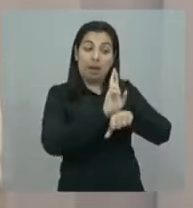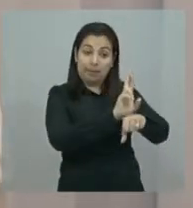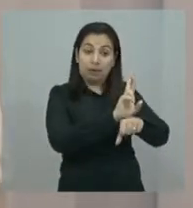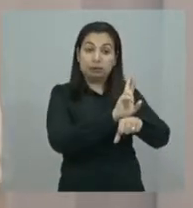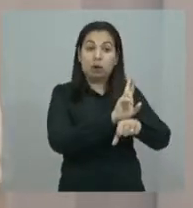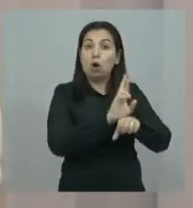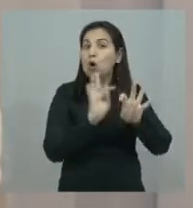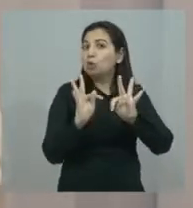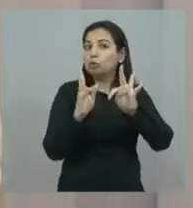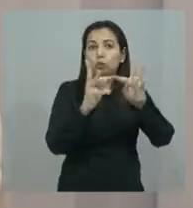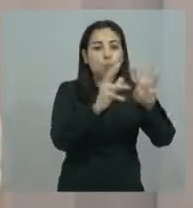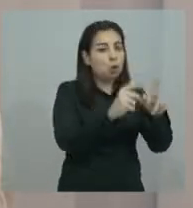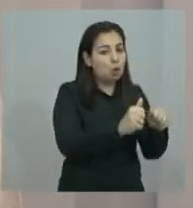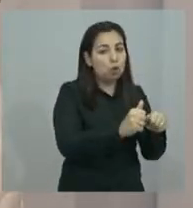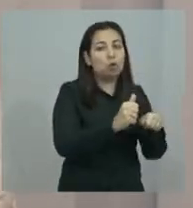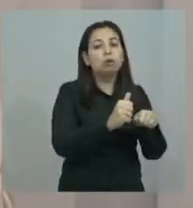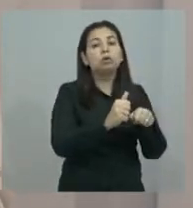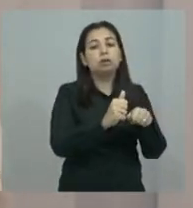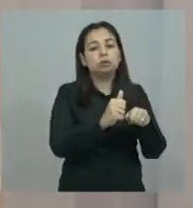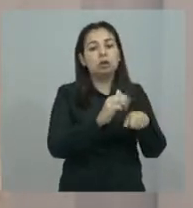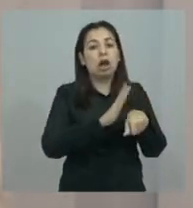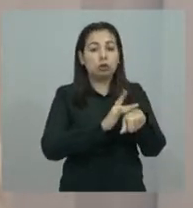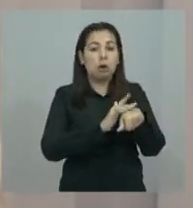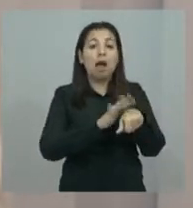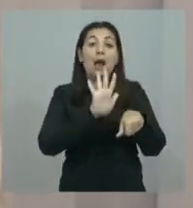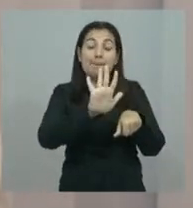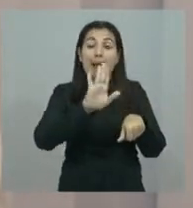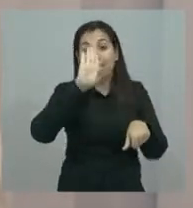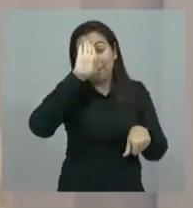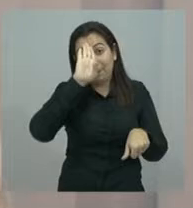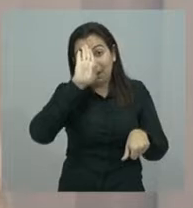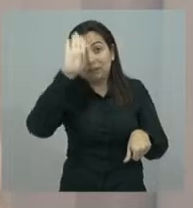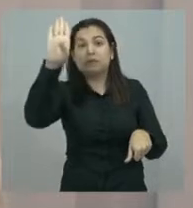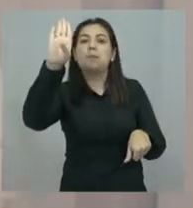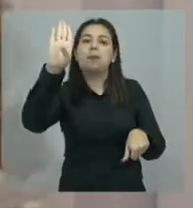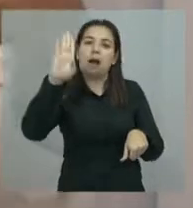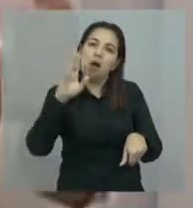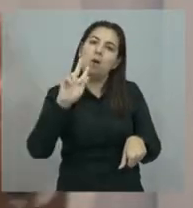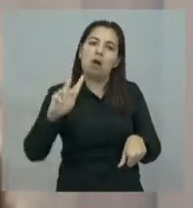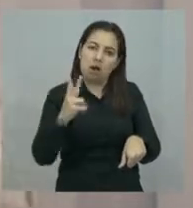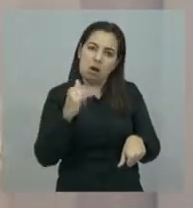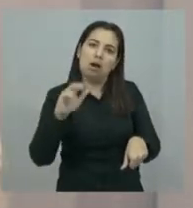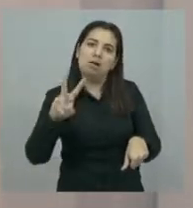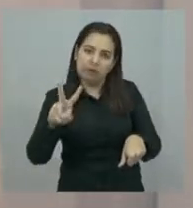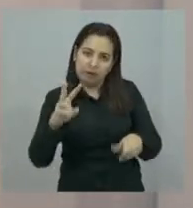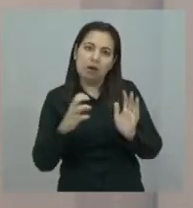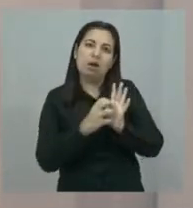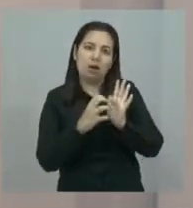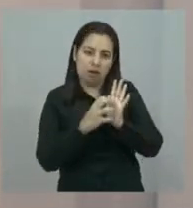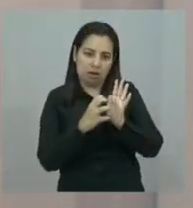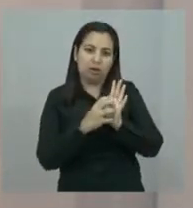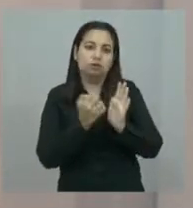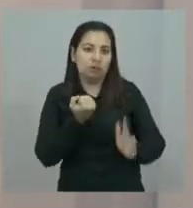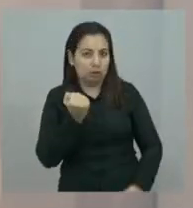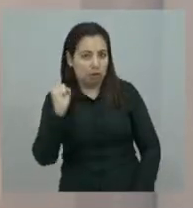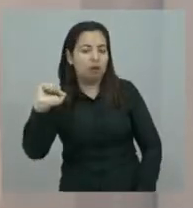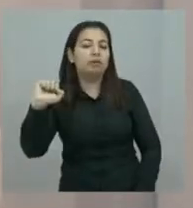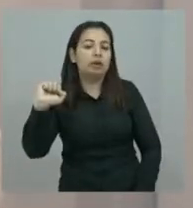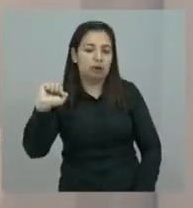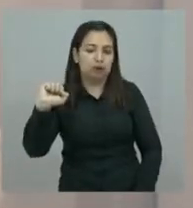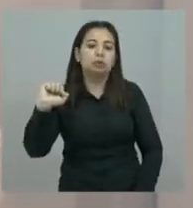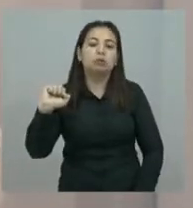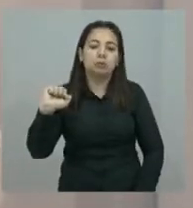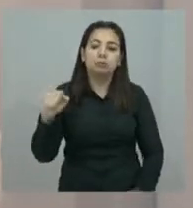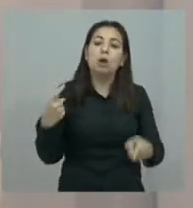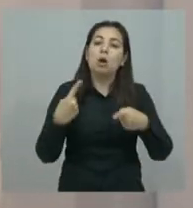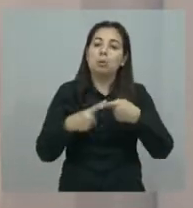as patologias. É claro que eu puxo, né, brasa para minha sardinha, vamos dizer assim, defendendo o movimento AIDS por conta